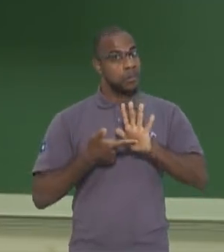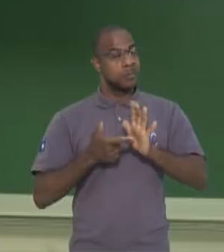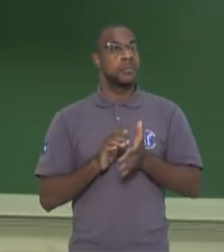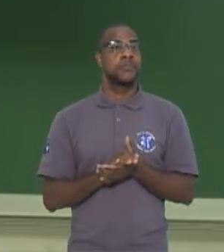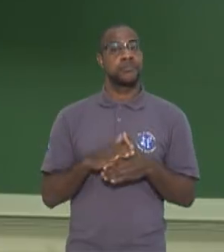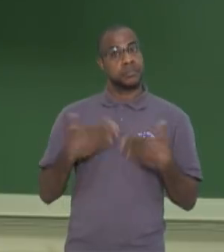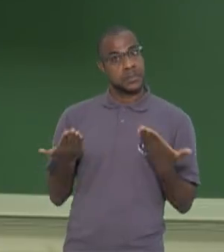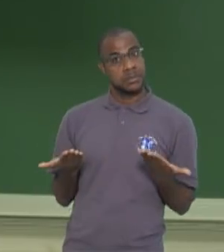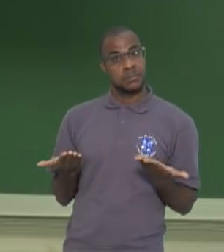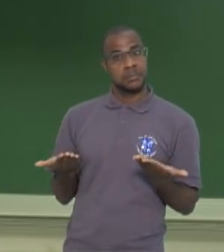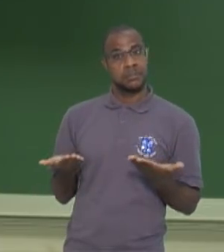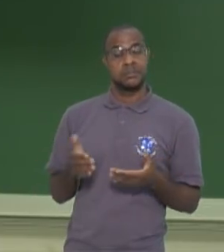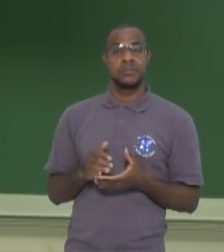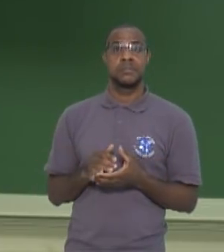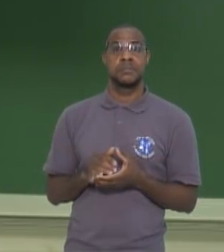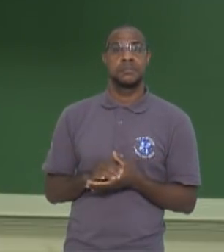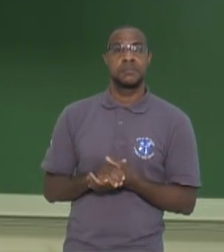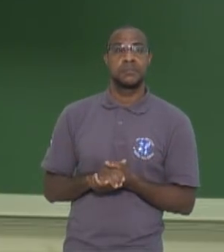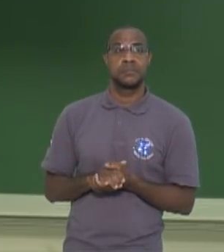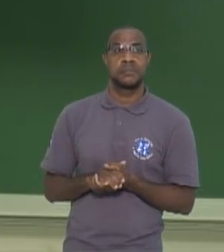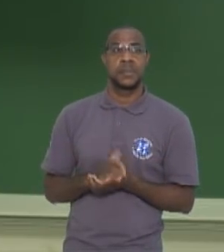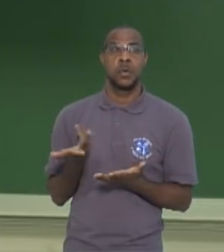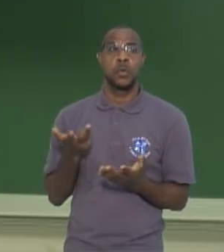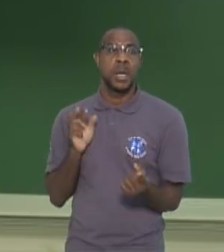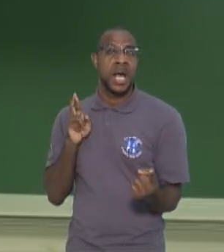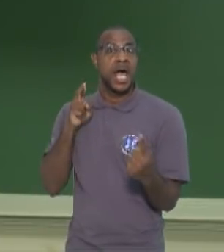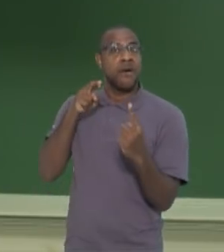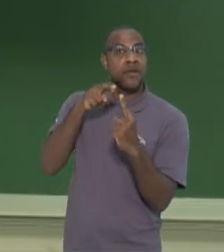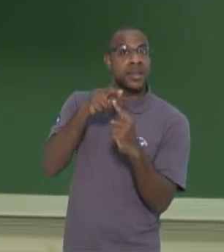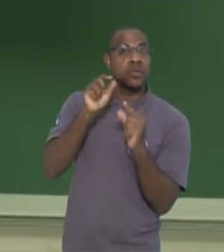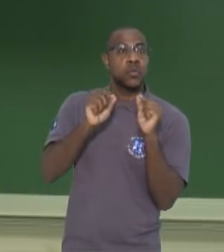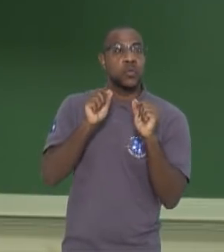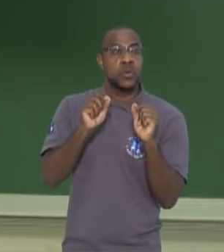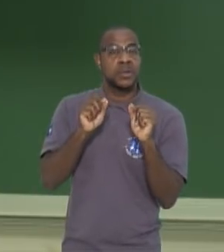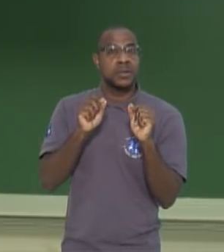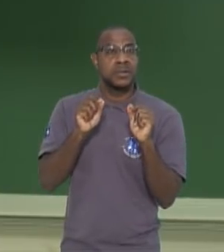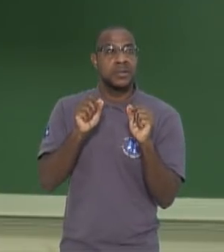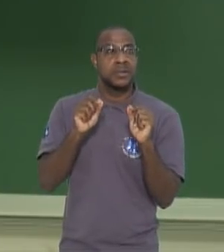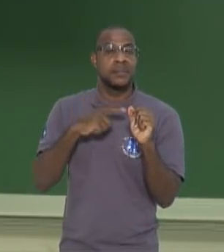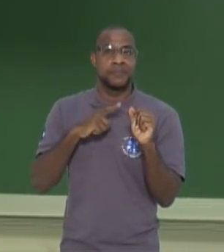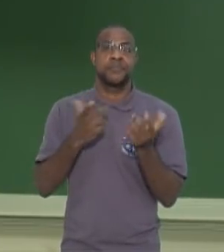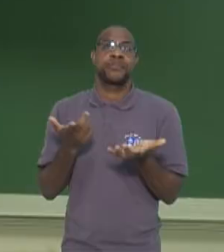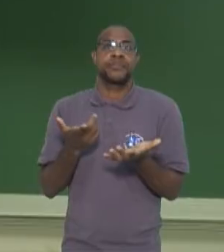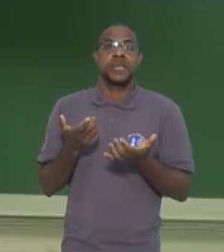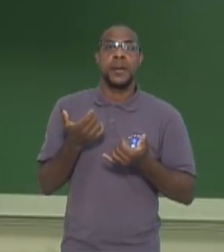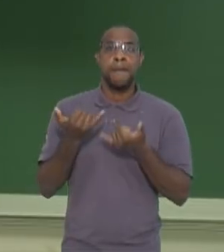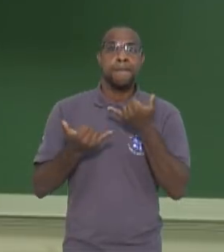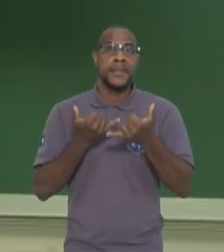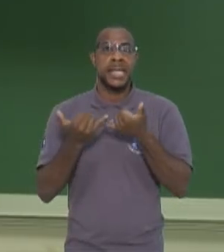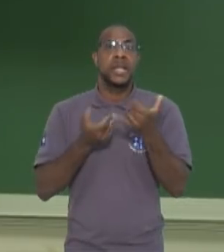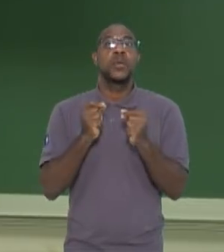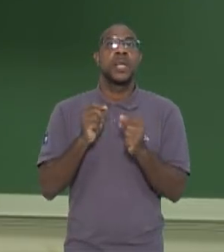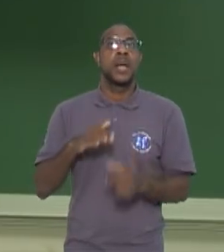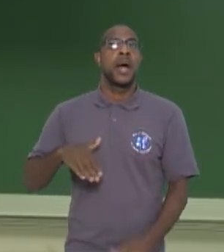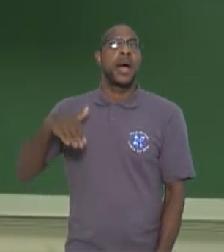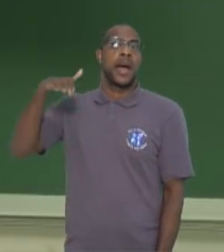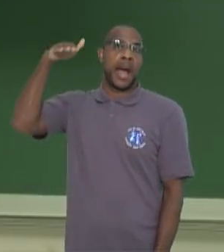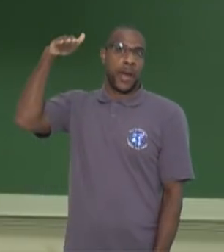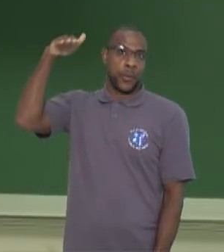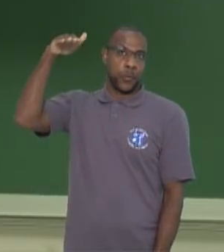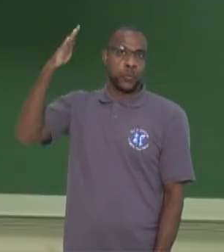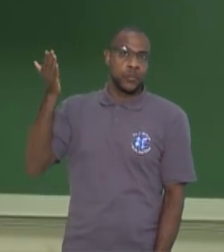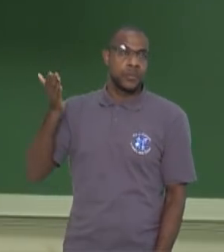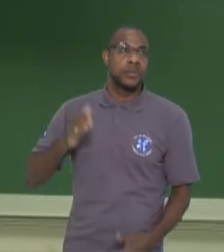E assim, algumas referências que eu li colocam a Toy Art como um brinquedo de adulto, embora não sejam só os adultos que